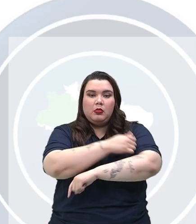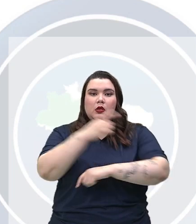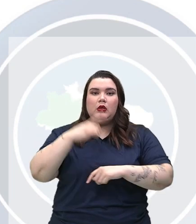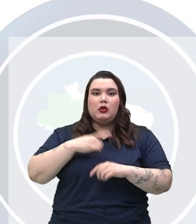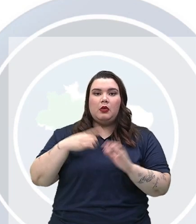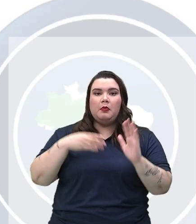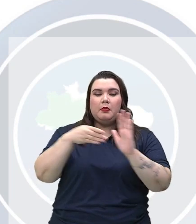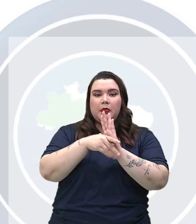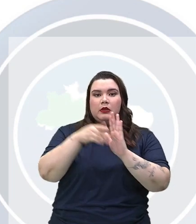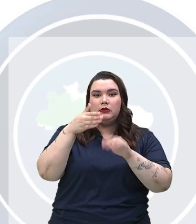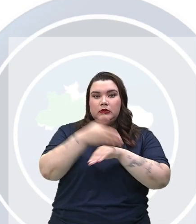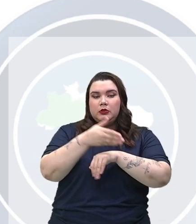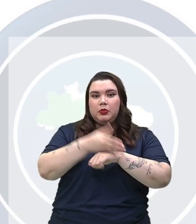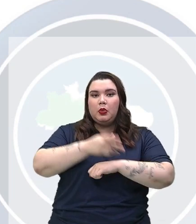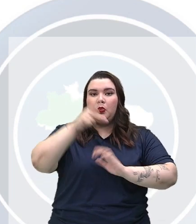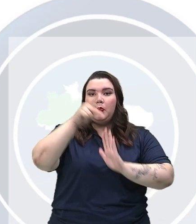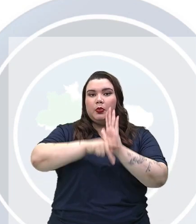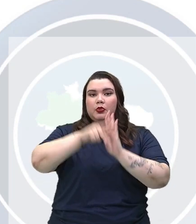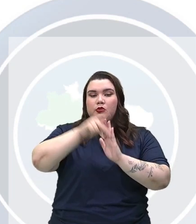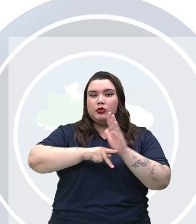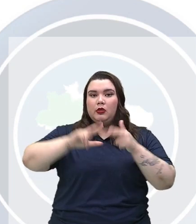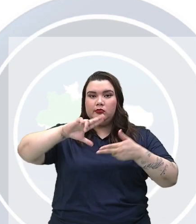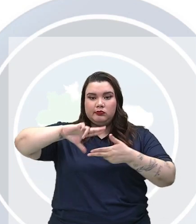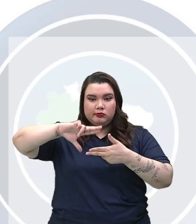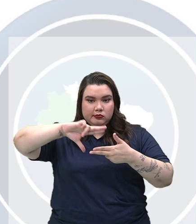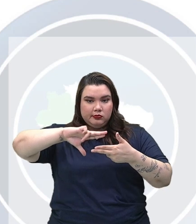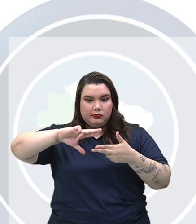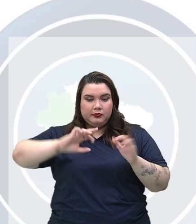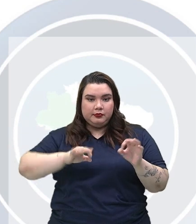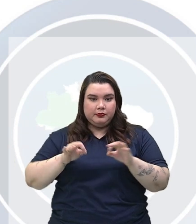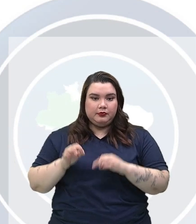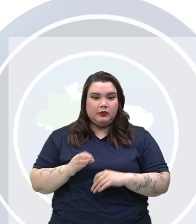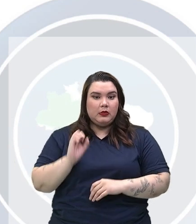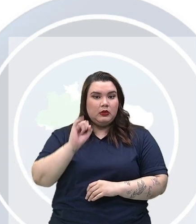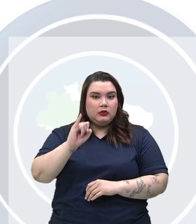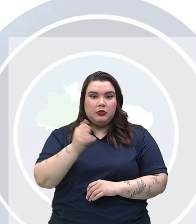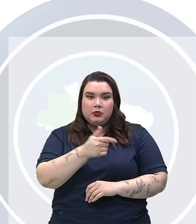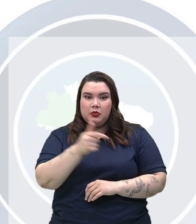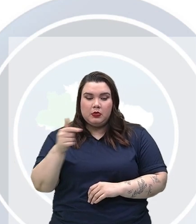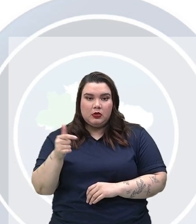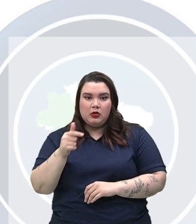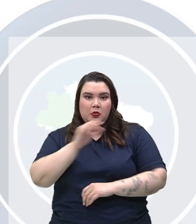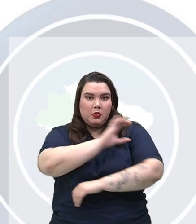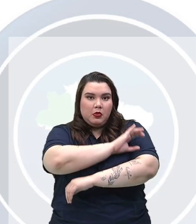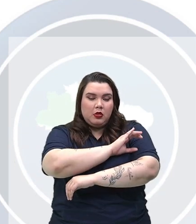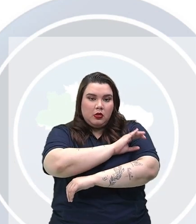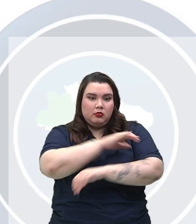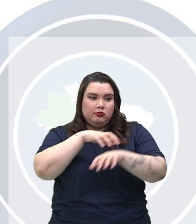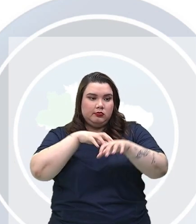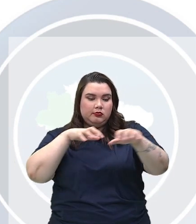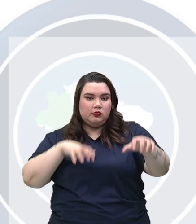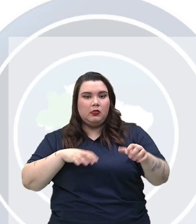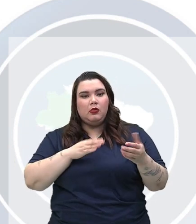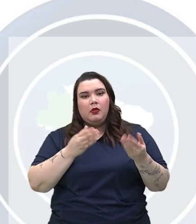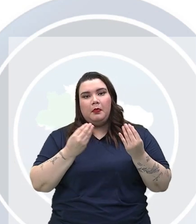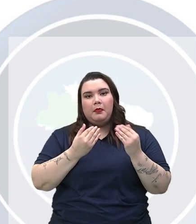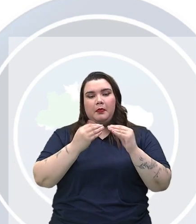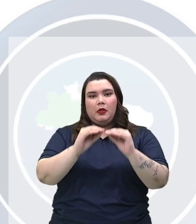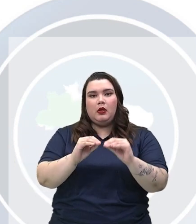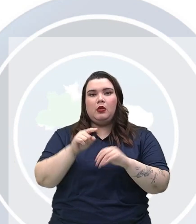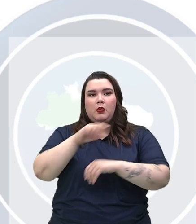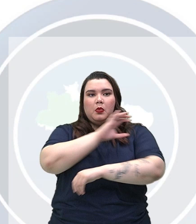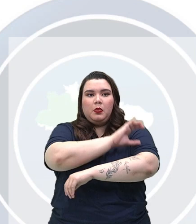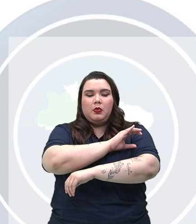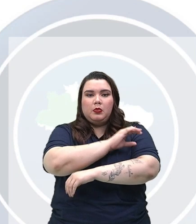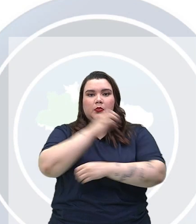programa Pé de Meia. Isso mesmo. E caso não tenha o coordenador do mediado, ele vai acessar o coordenador do